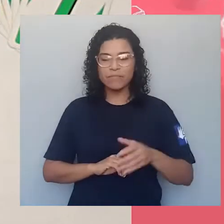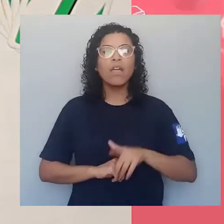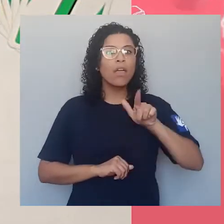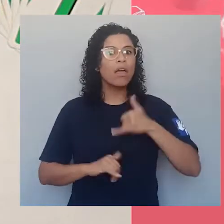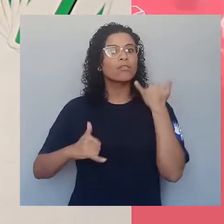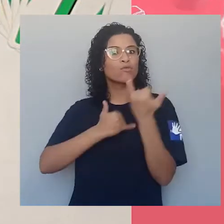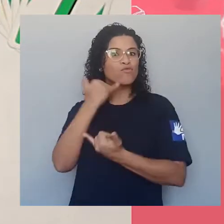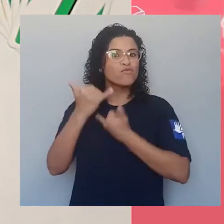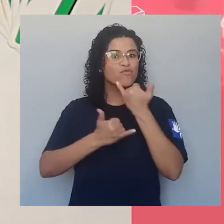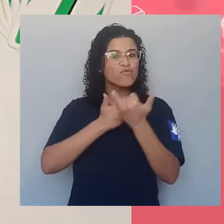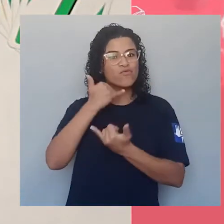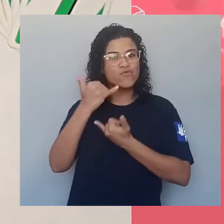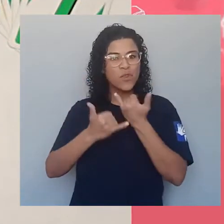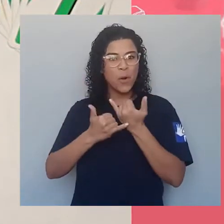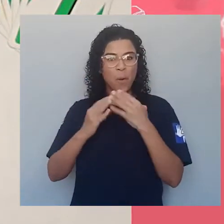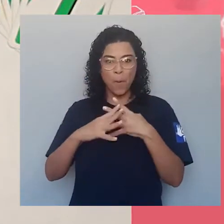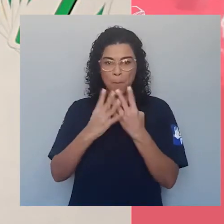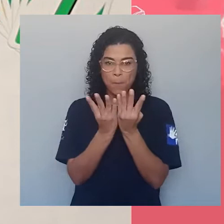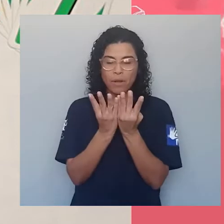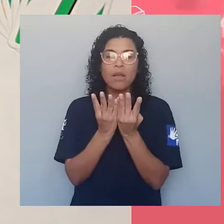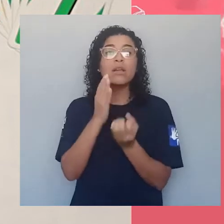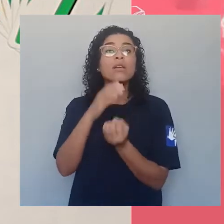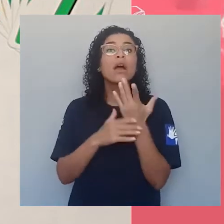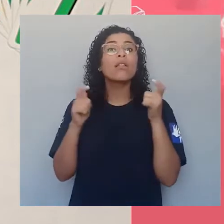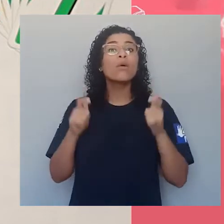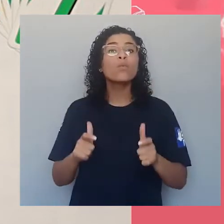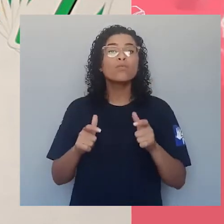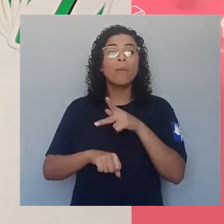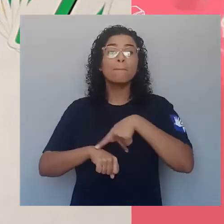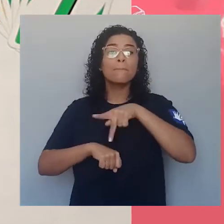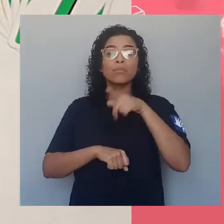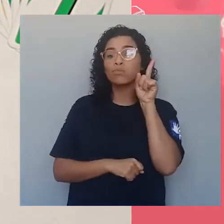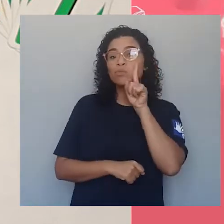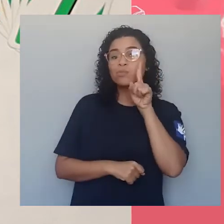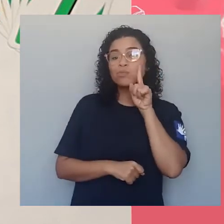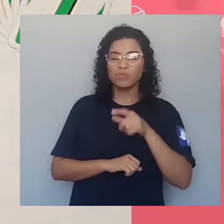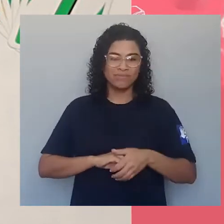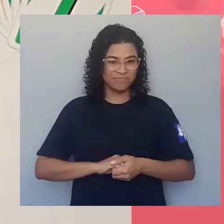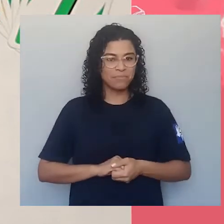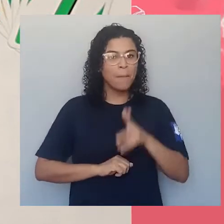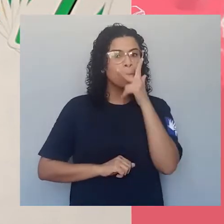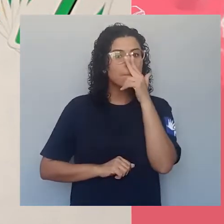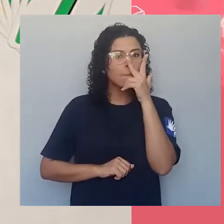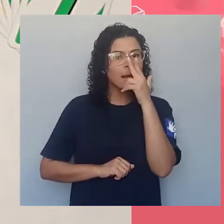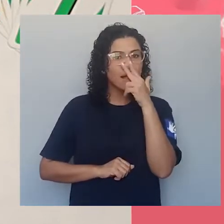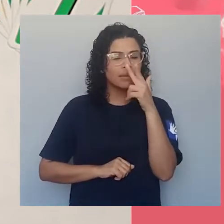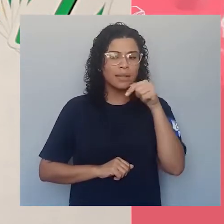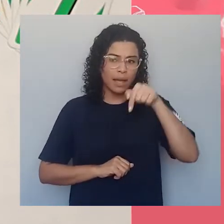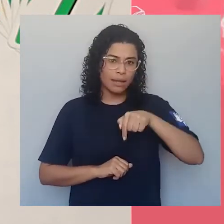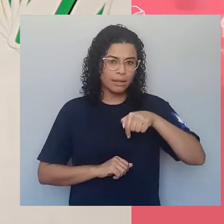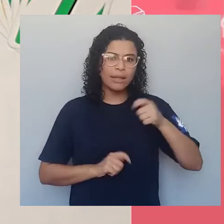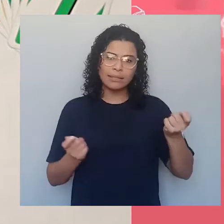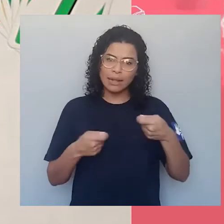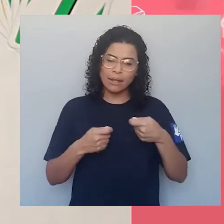é um jogo de cartas inventado lá nos Estados Unidos. Ele é muito parecido com o jogo que nós podemos